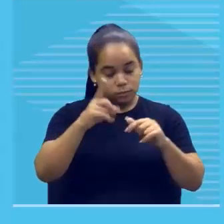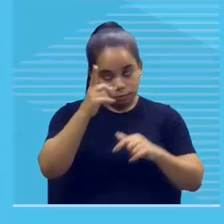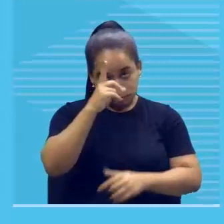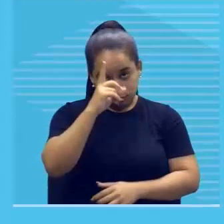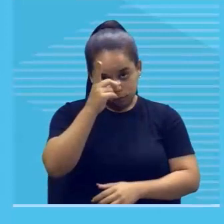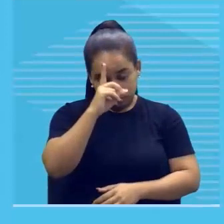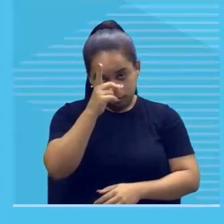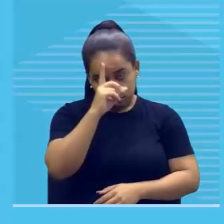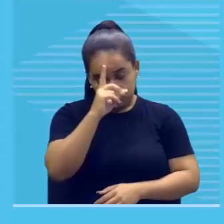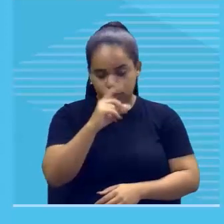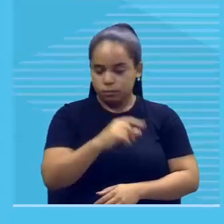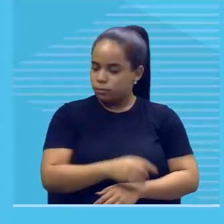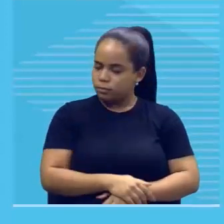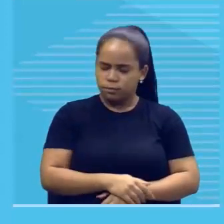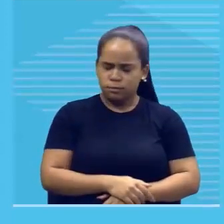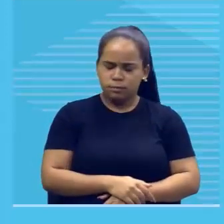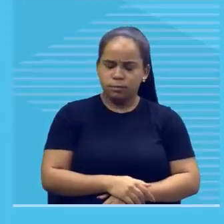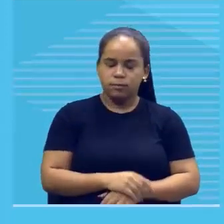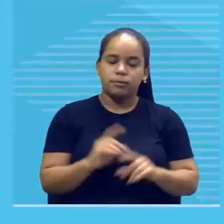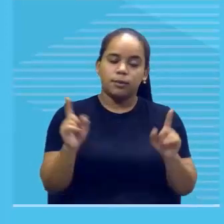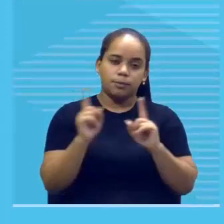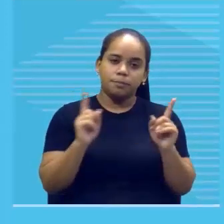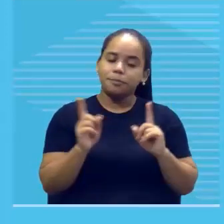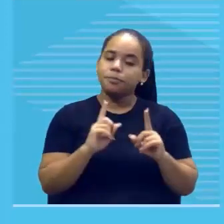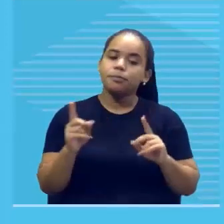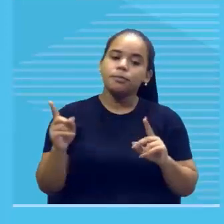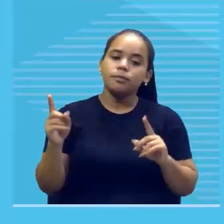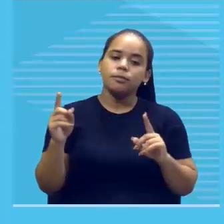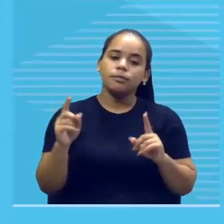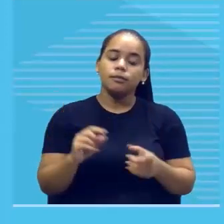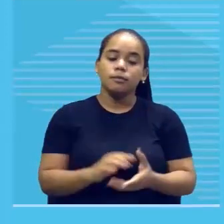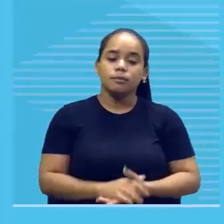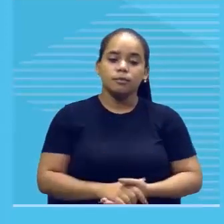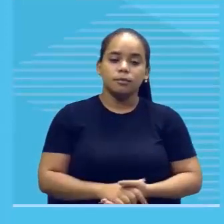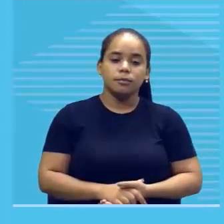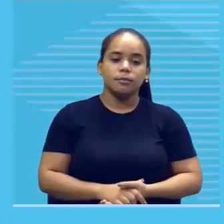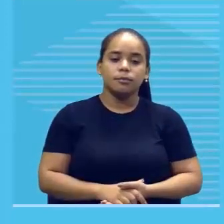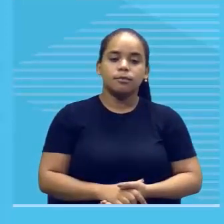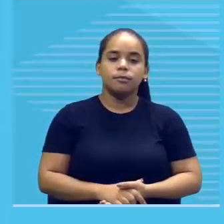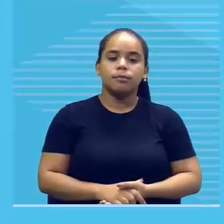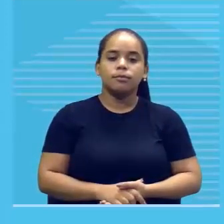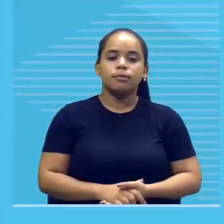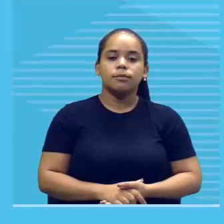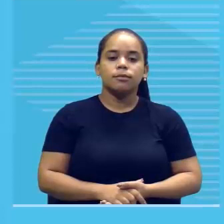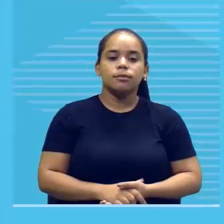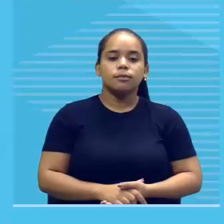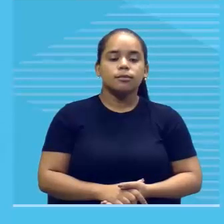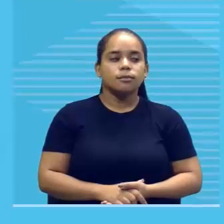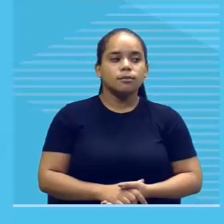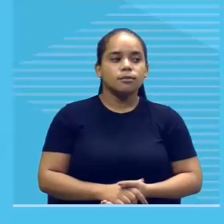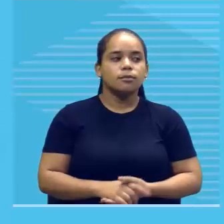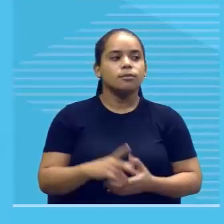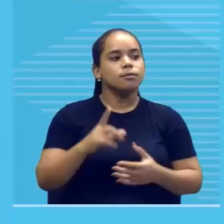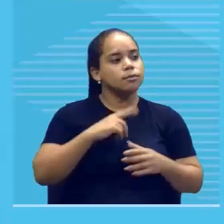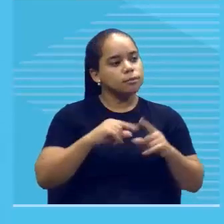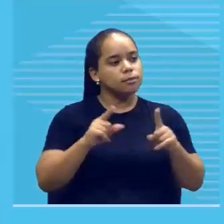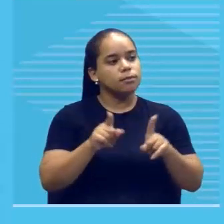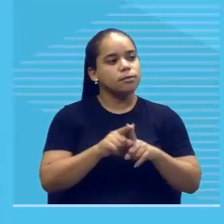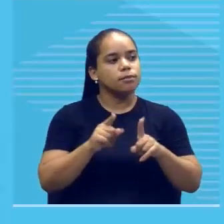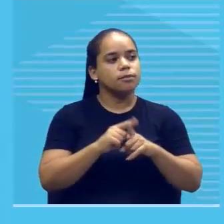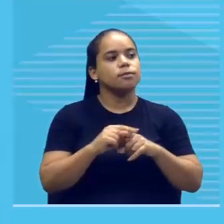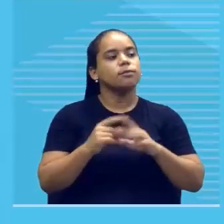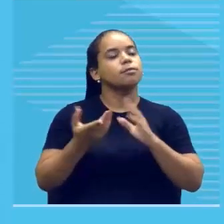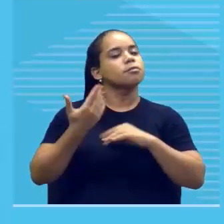para construir esse muro não né vou precisar trabalhar menos horas olha aí ó para produção Acertou em